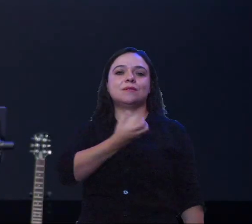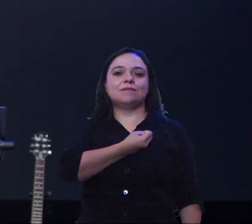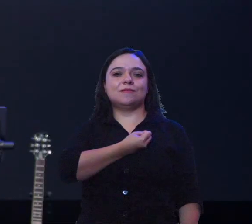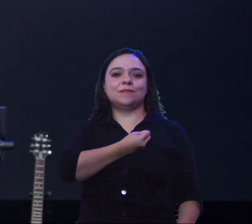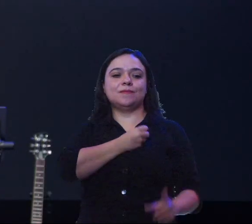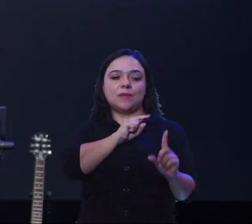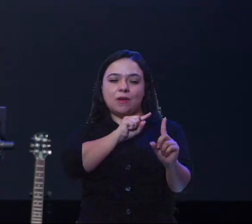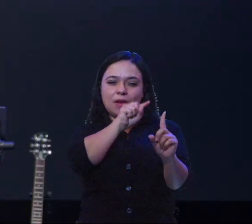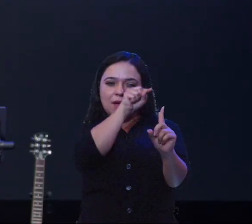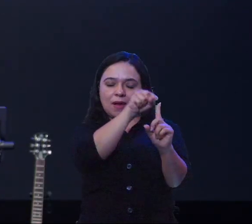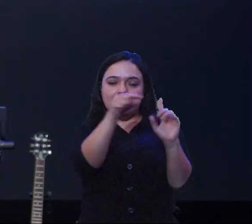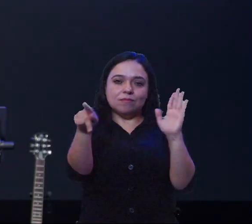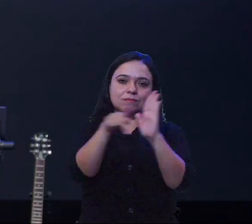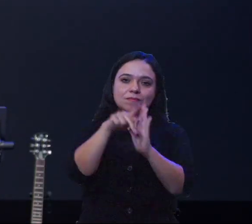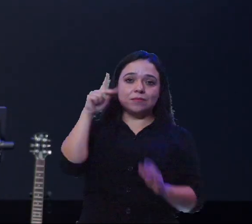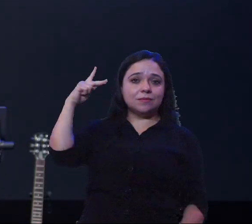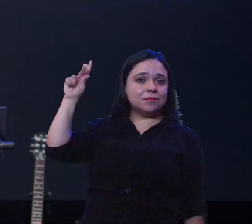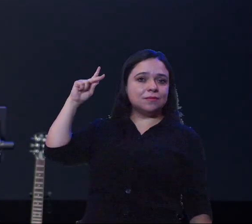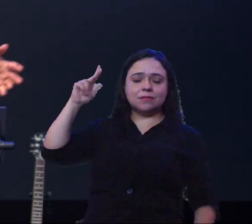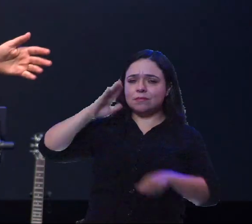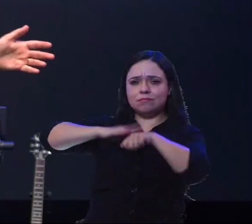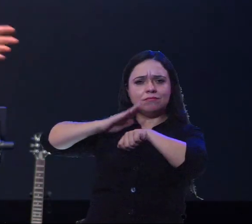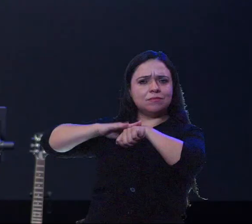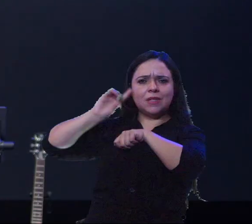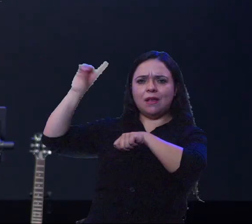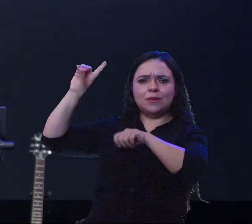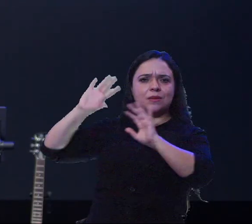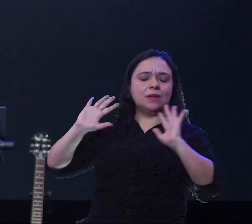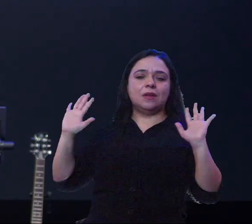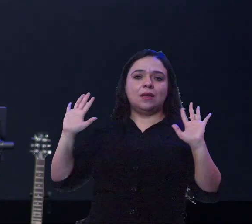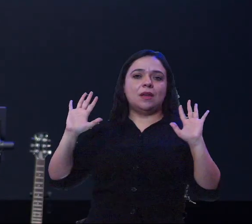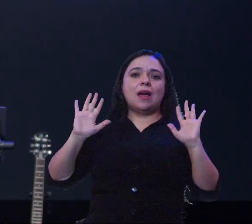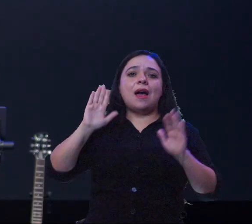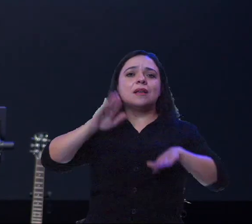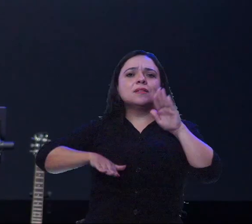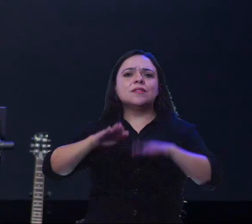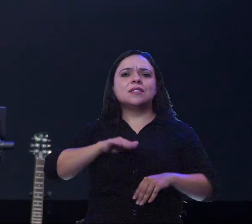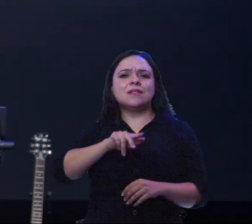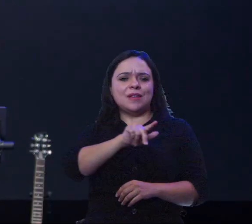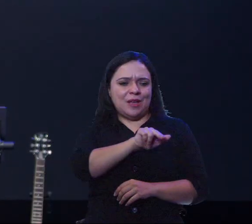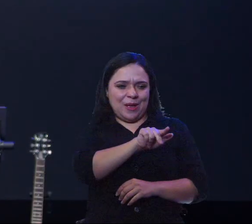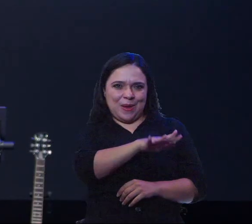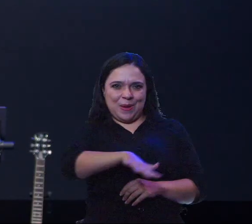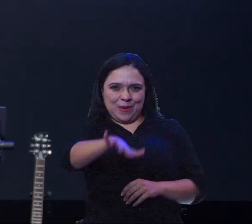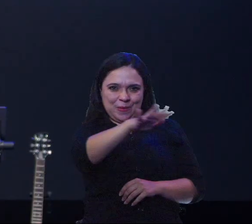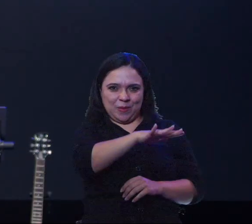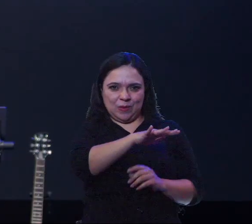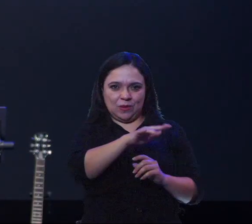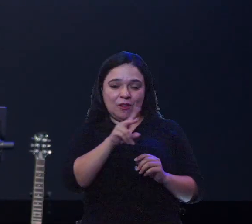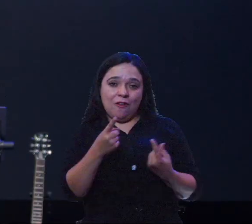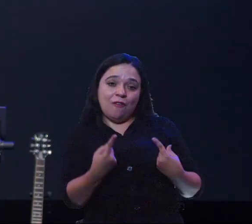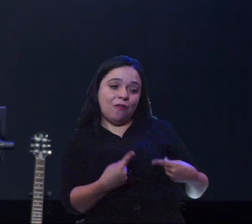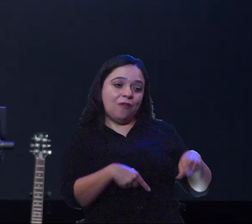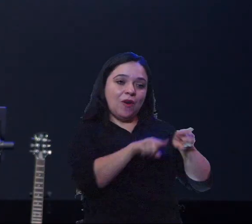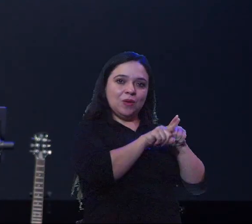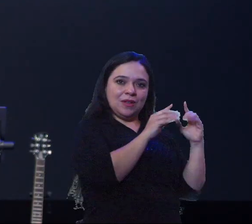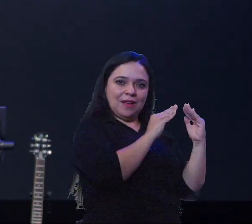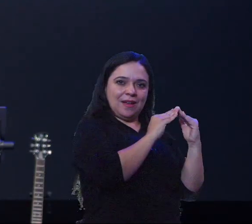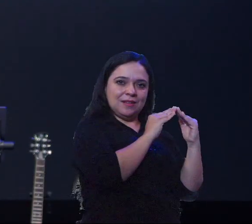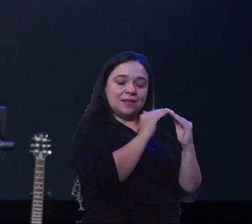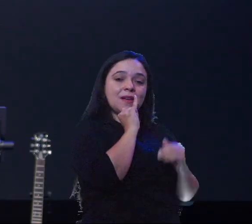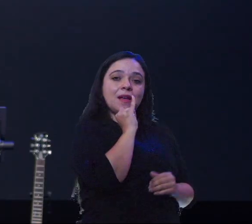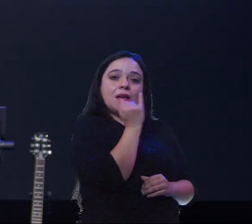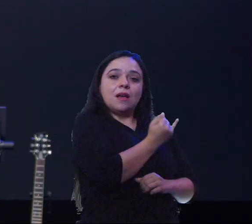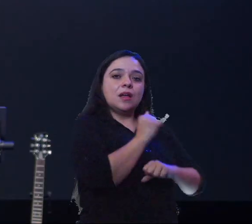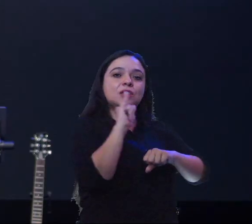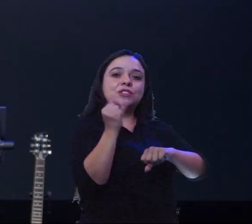o seu próprio propósito. Quando os irmãos voltam para contar para Jacó o que havia acontecido e querem levá-lo para o Egito, ele